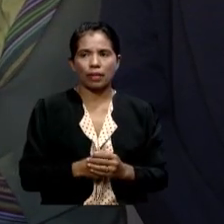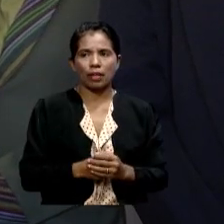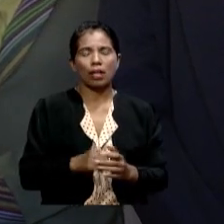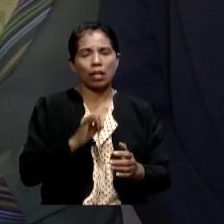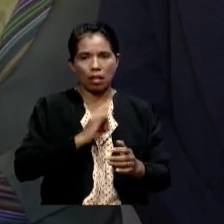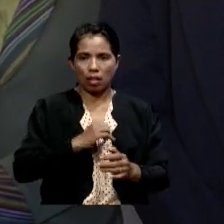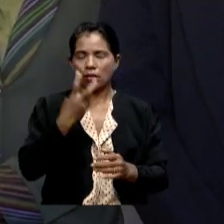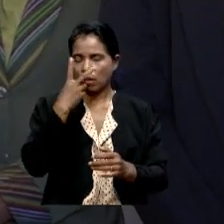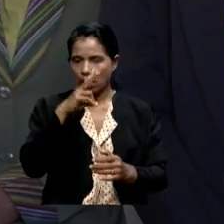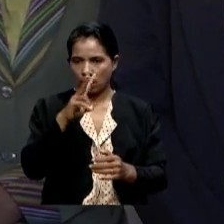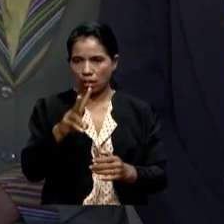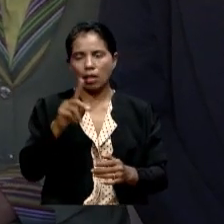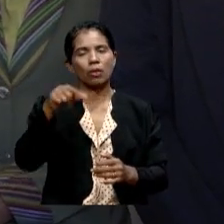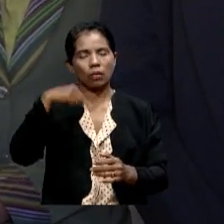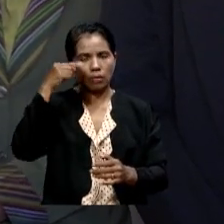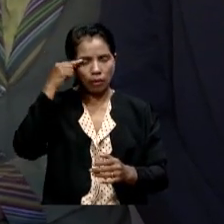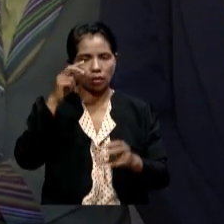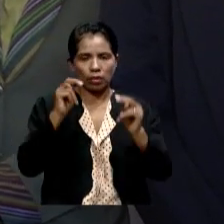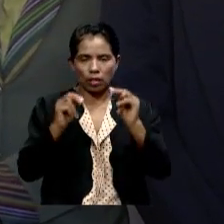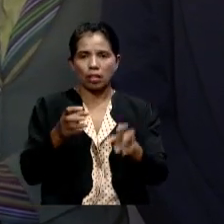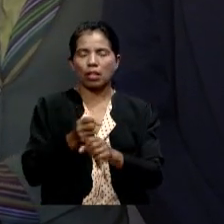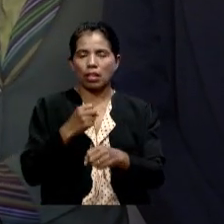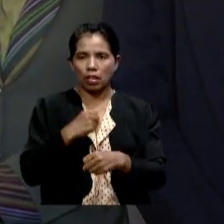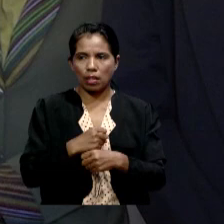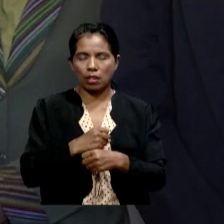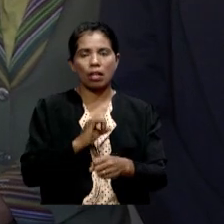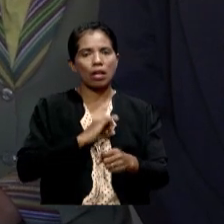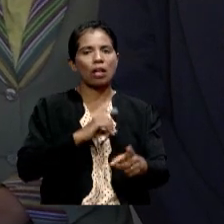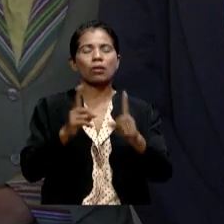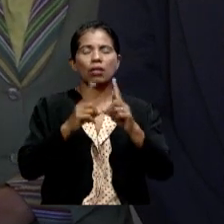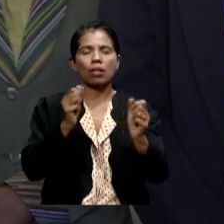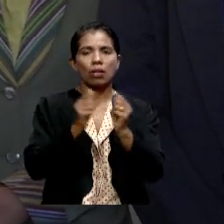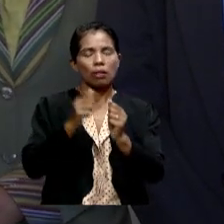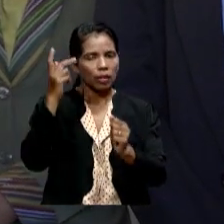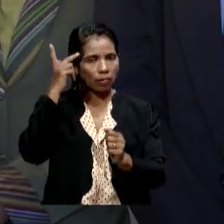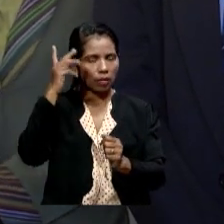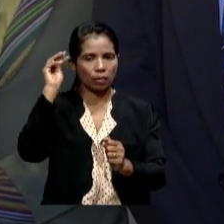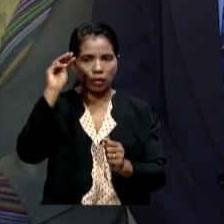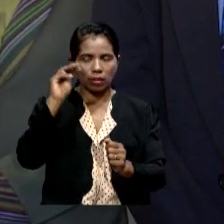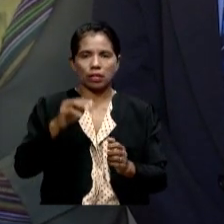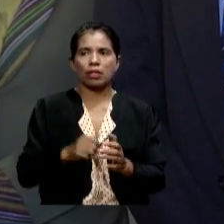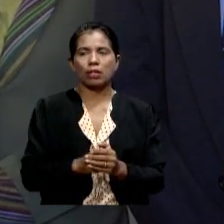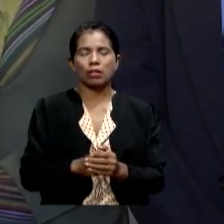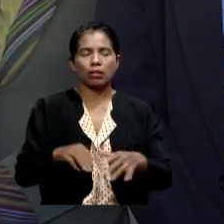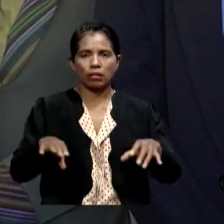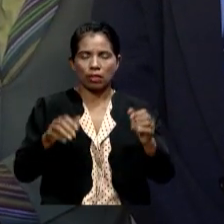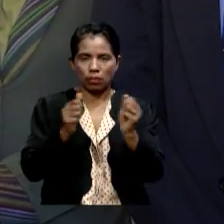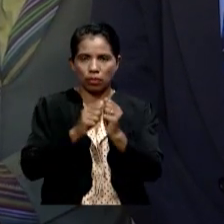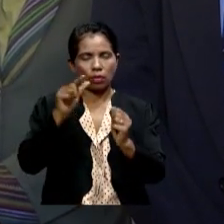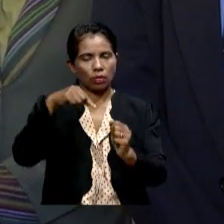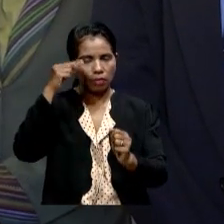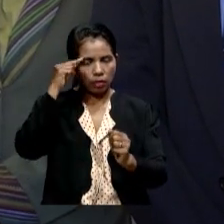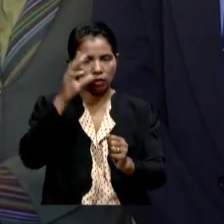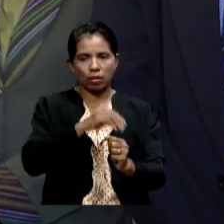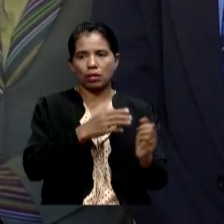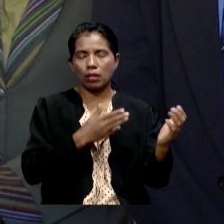agora que o governo tem que há-lo, acolher-te na primeiro-ministro, colaboração dia com o governo,